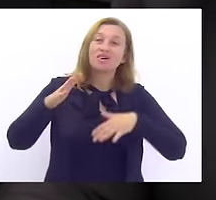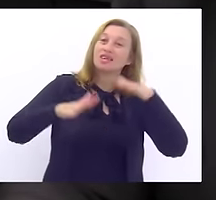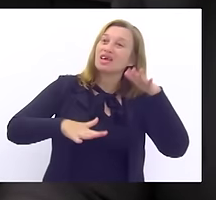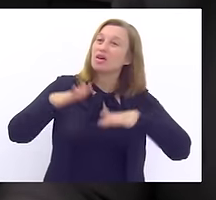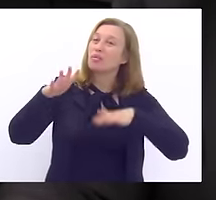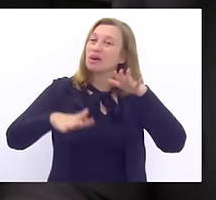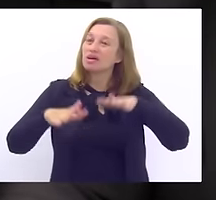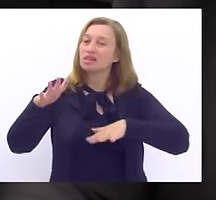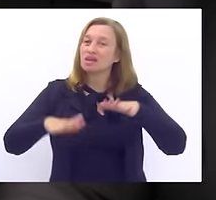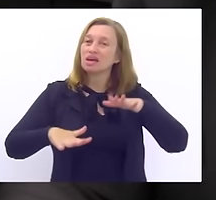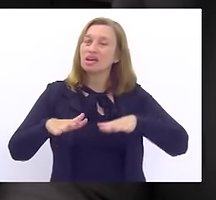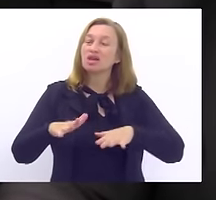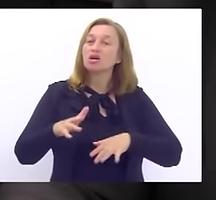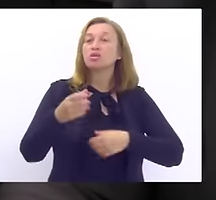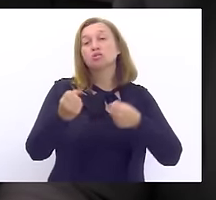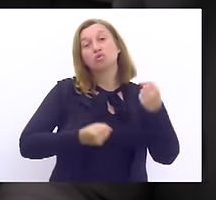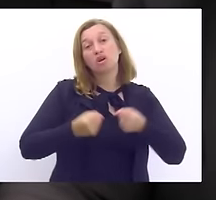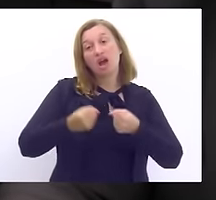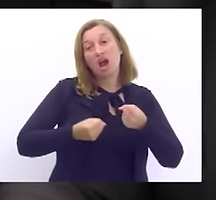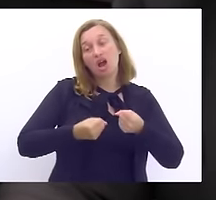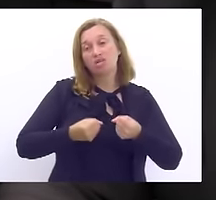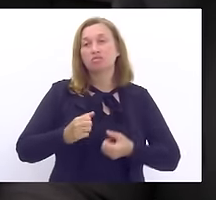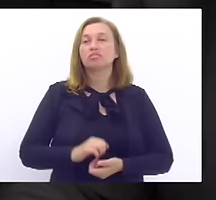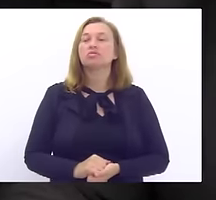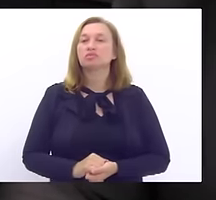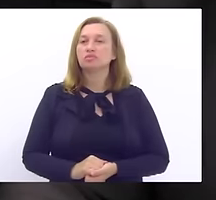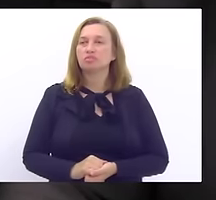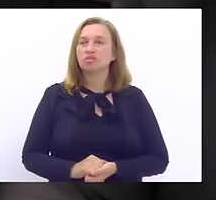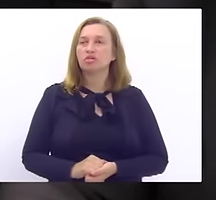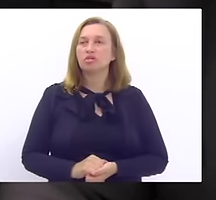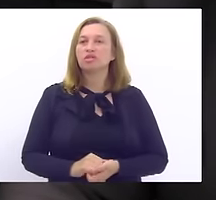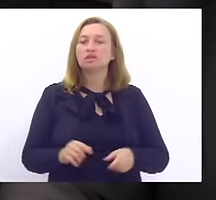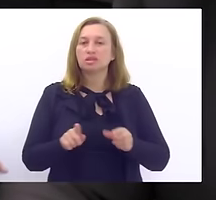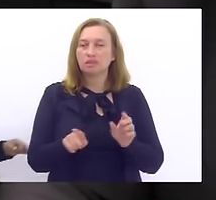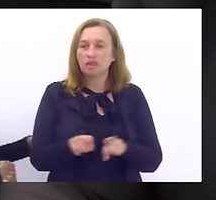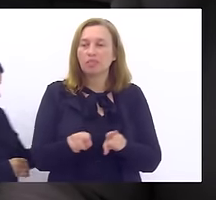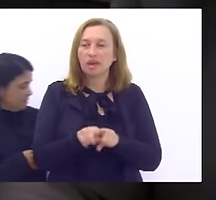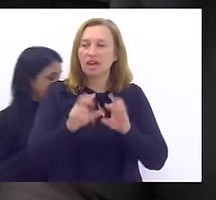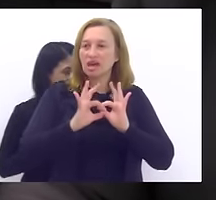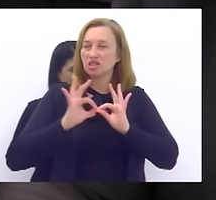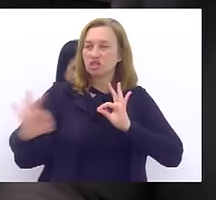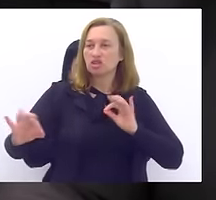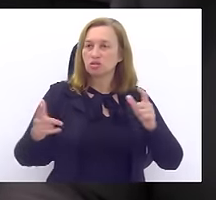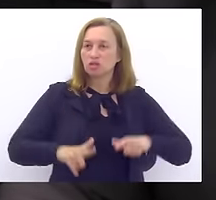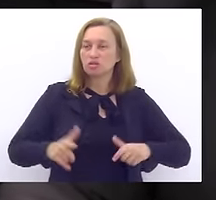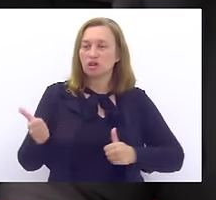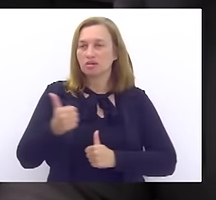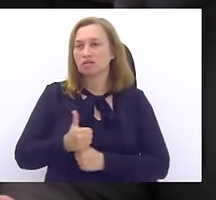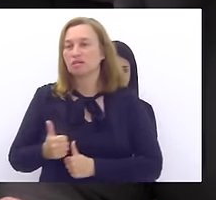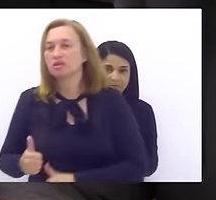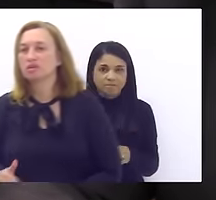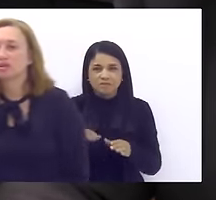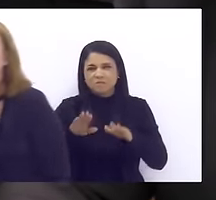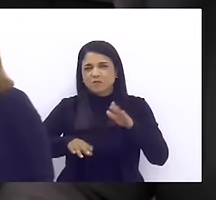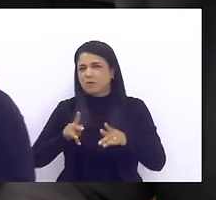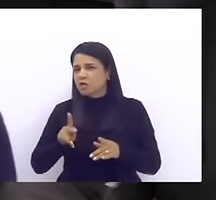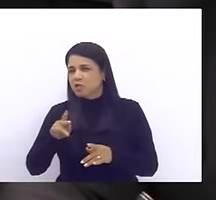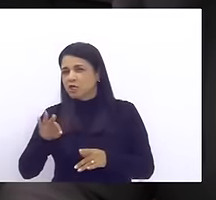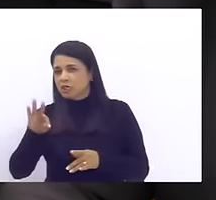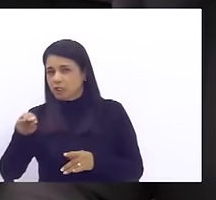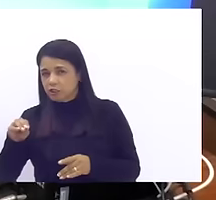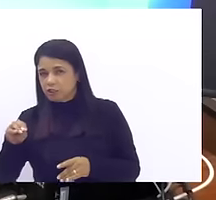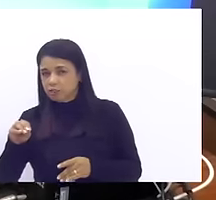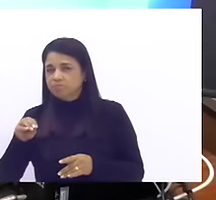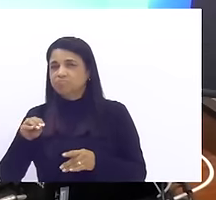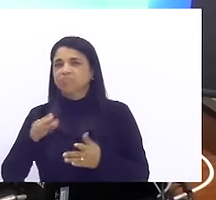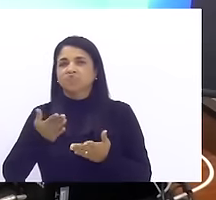tem Veículos São utilitários são mais pesados varia com relação à distância também da operação mas o ticket Med tá em r$ 200